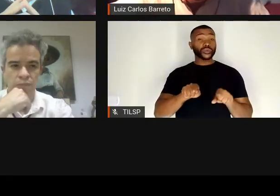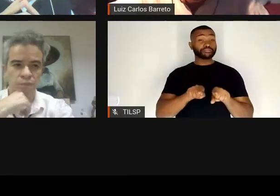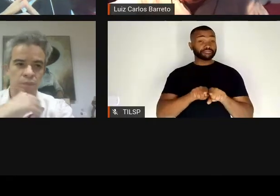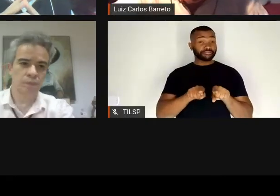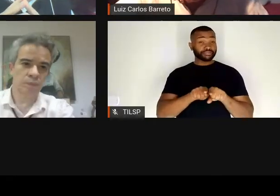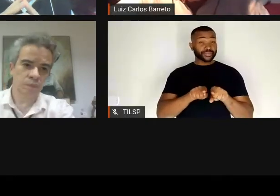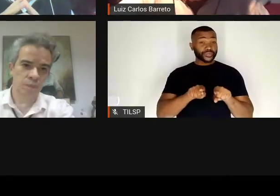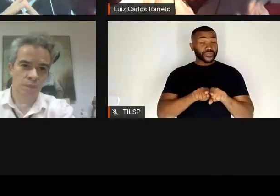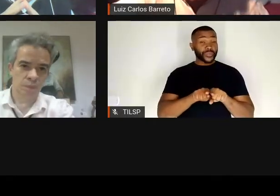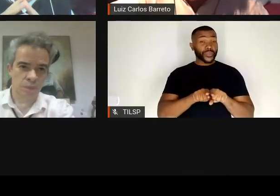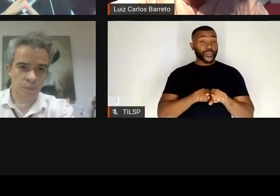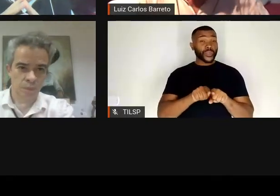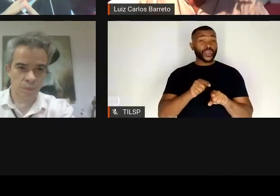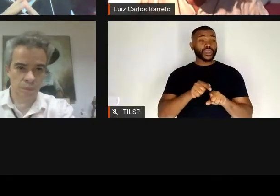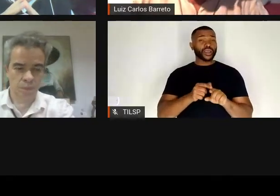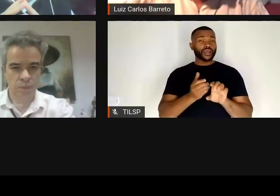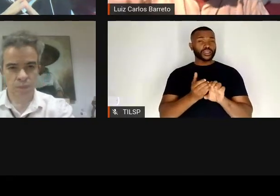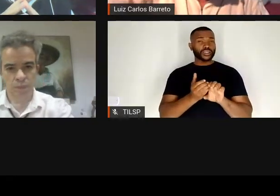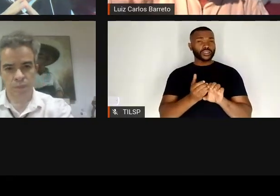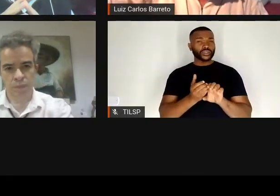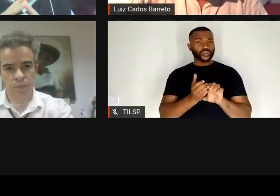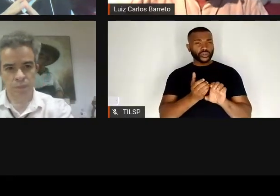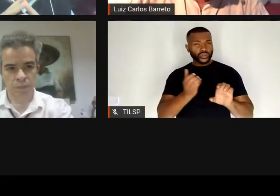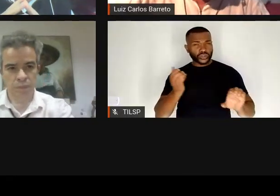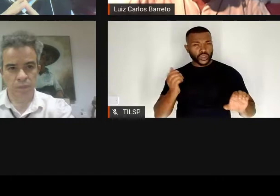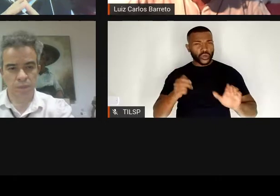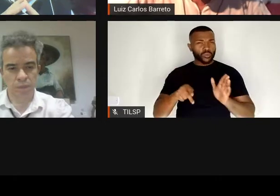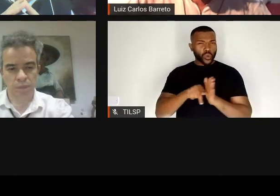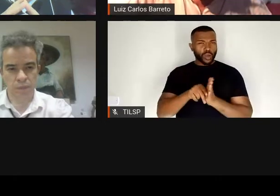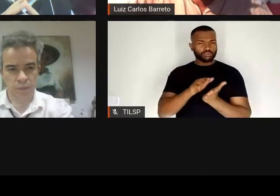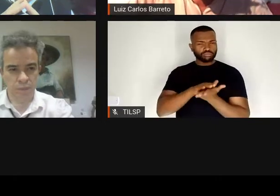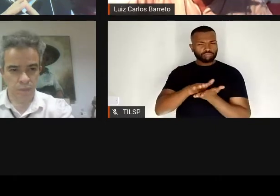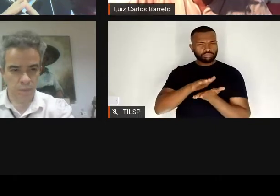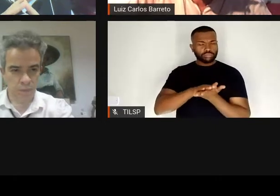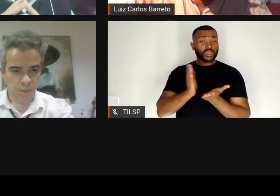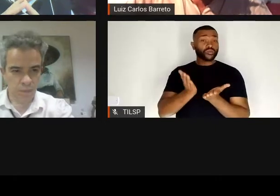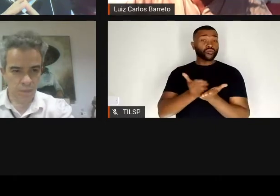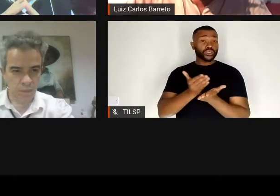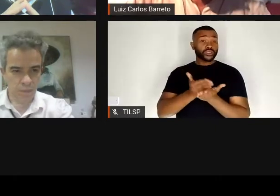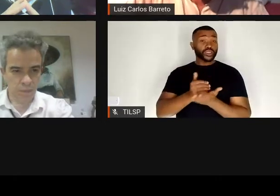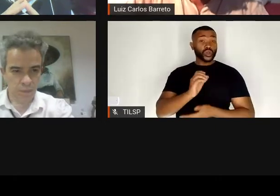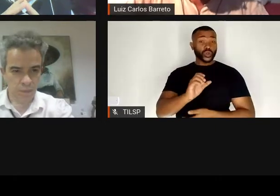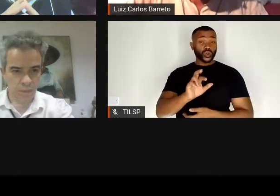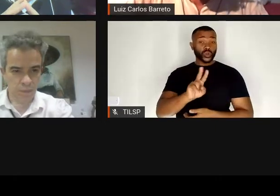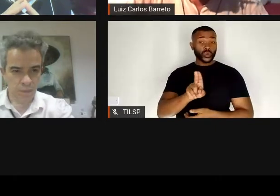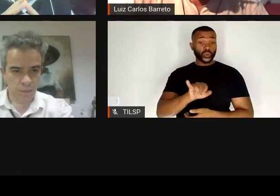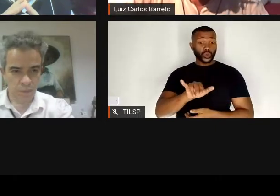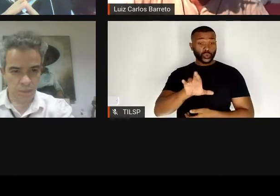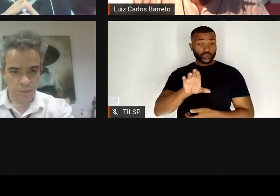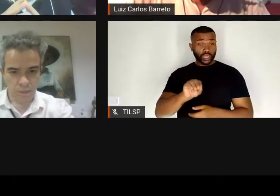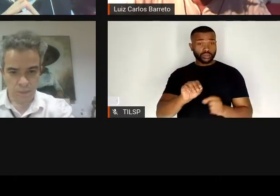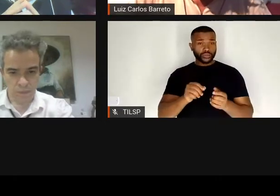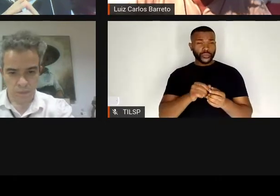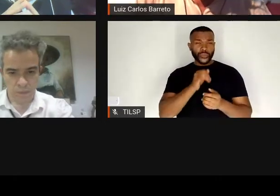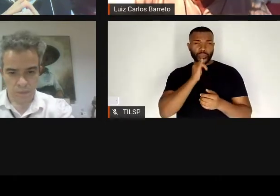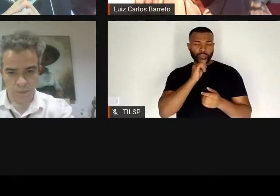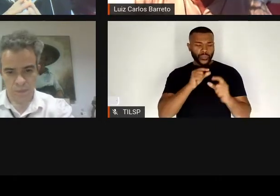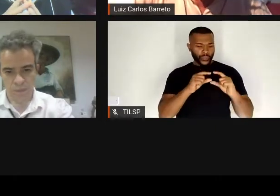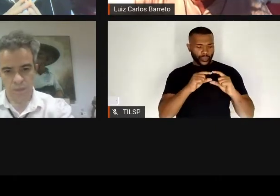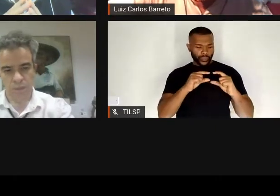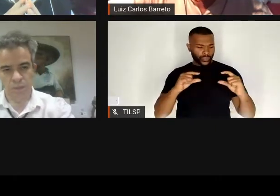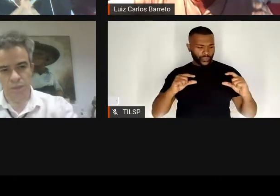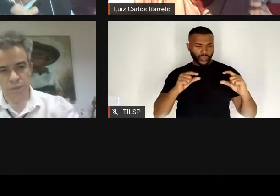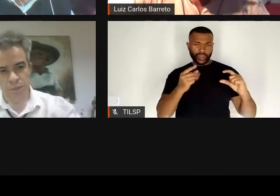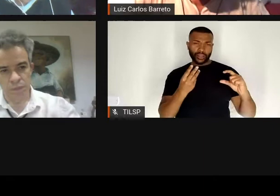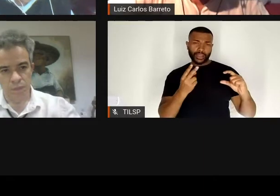os engenheiros gráficos lá do Cruzeiro não aceitavam negativo 35, só aceitavam